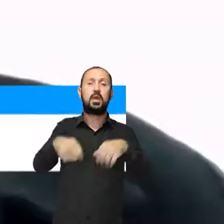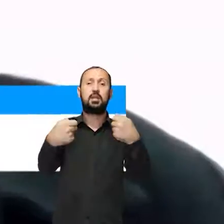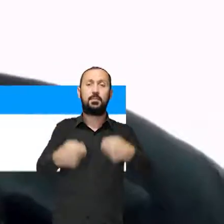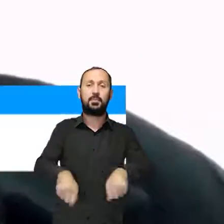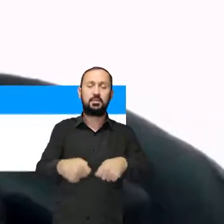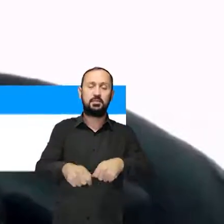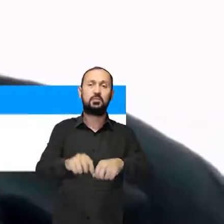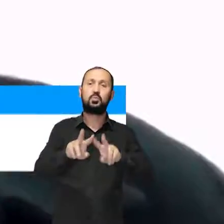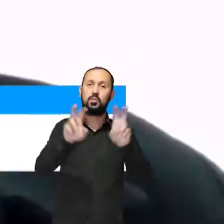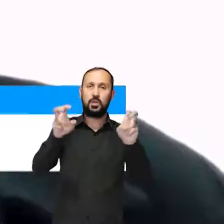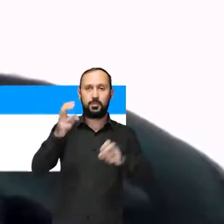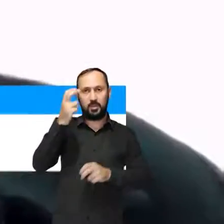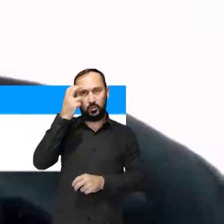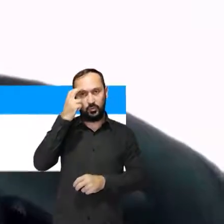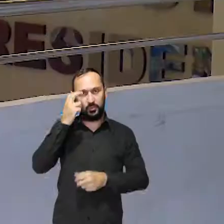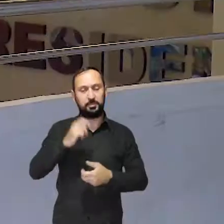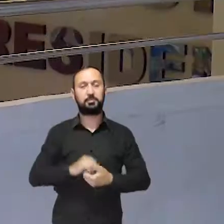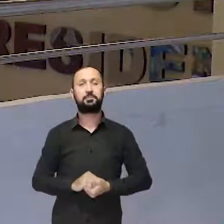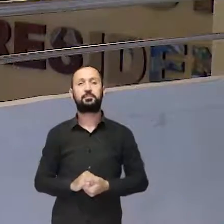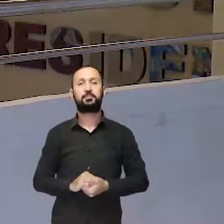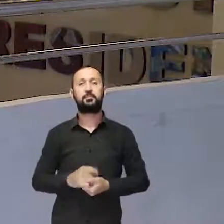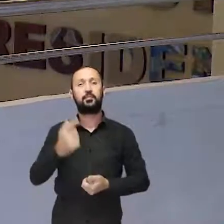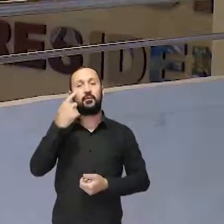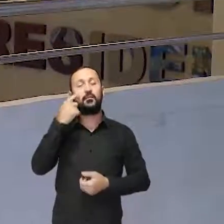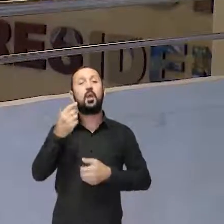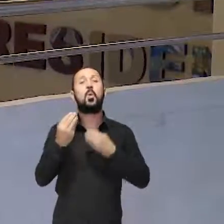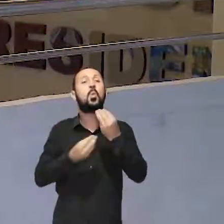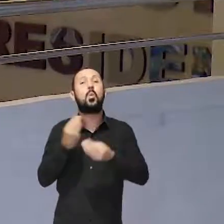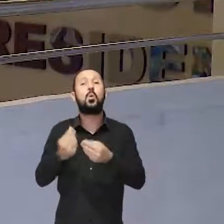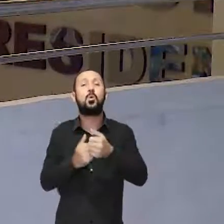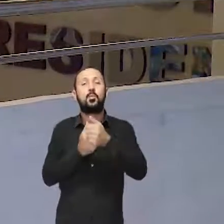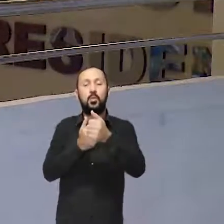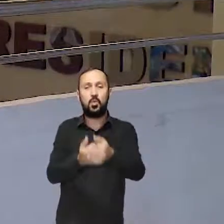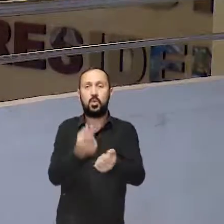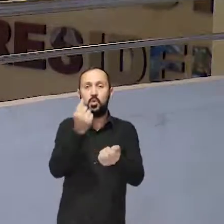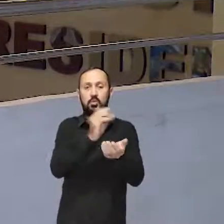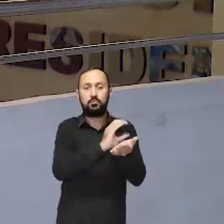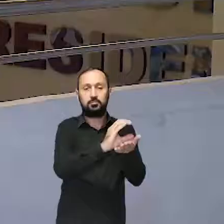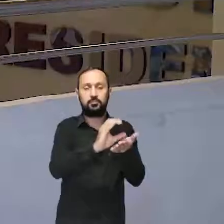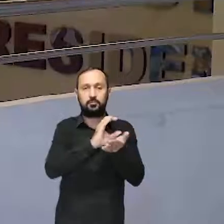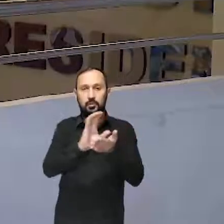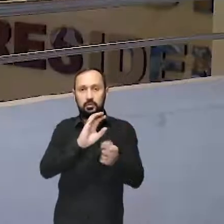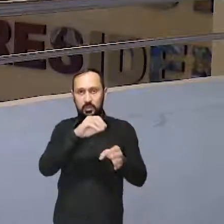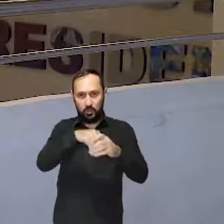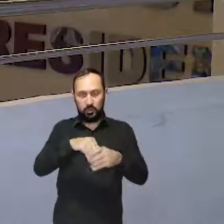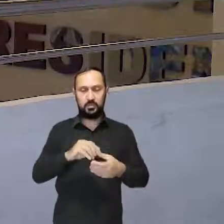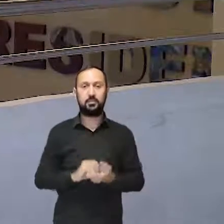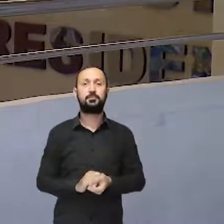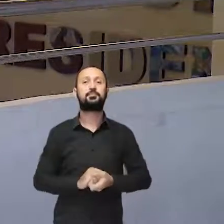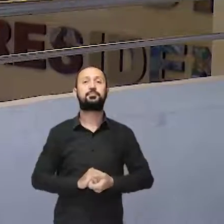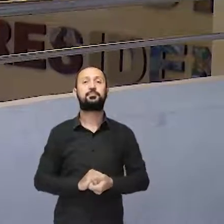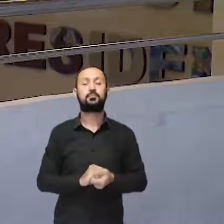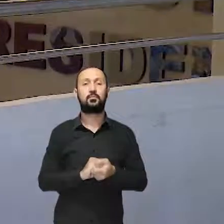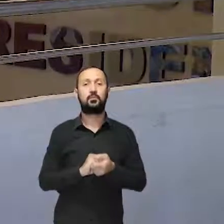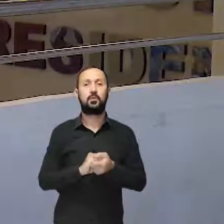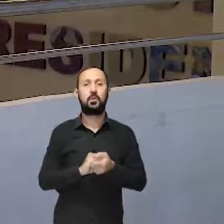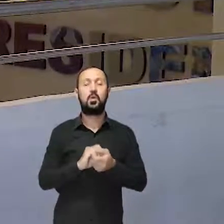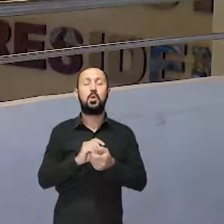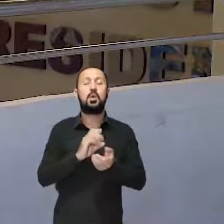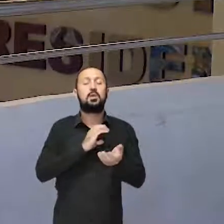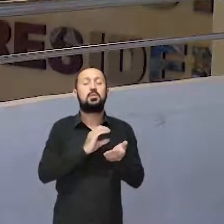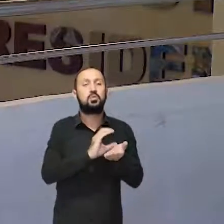às necessidades nesta área da cultura. Acompanhe como serão destinados os recursos aos seguintes